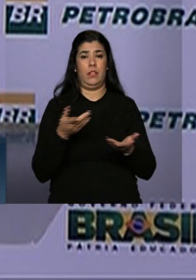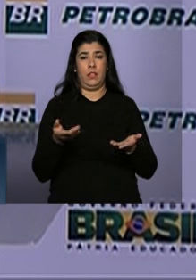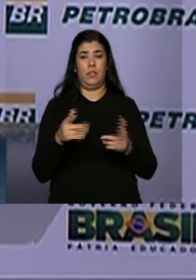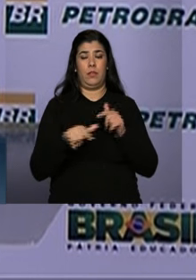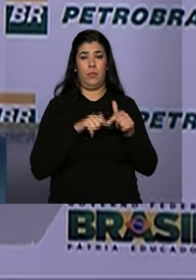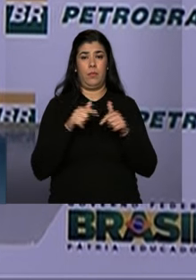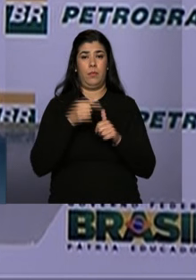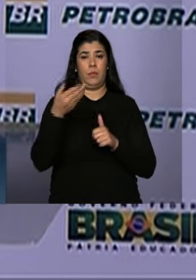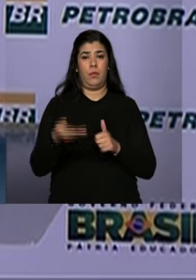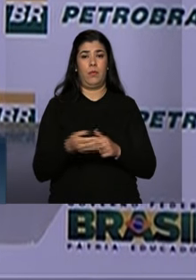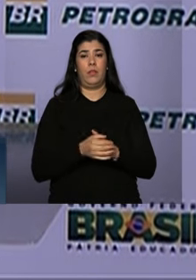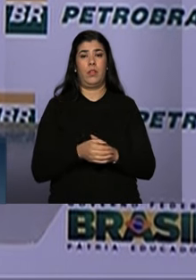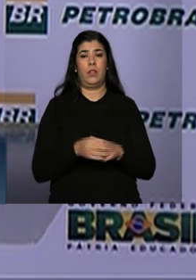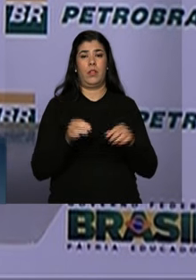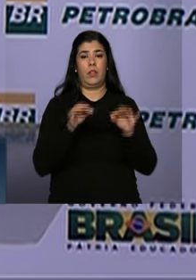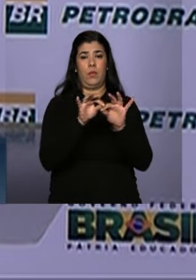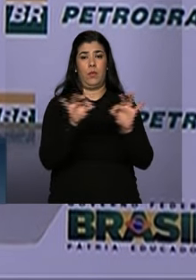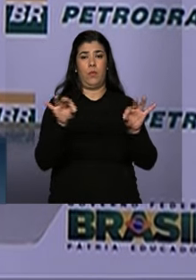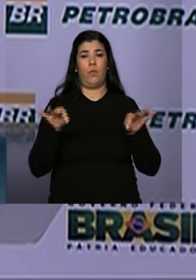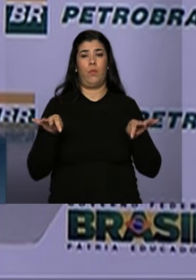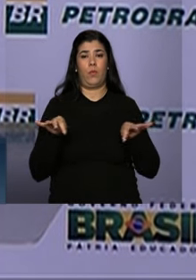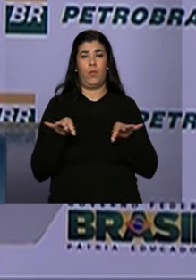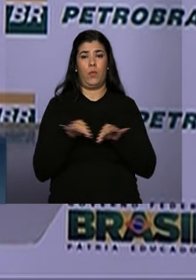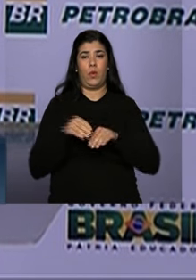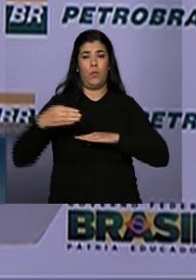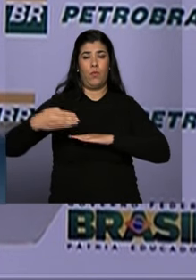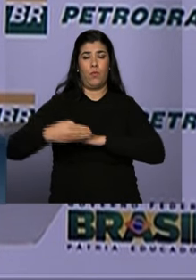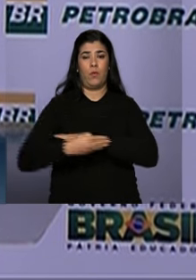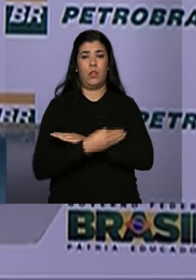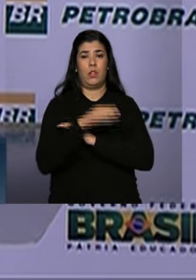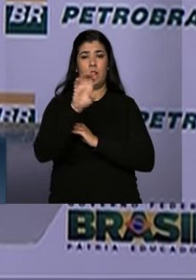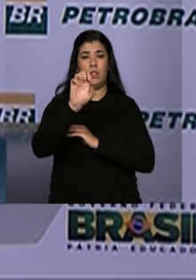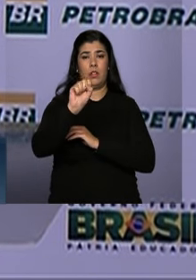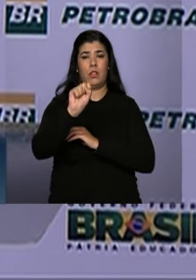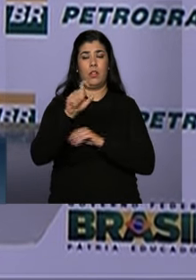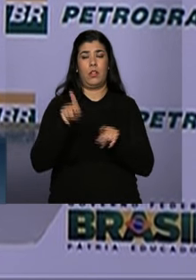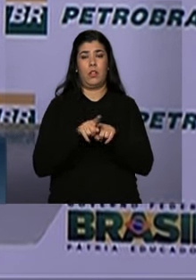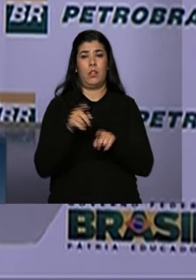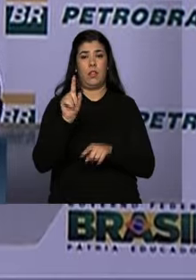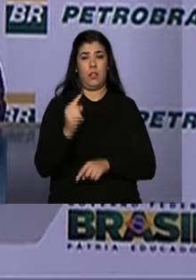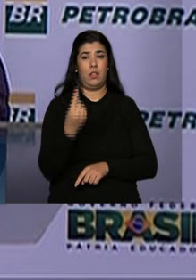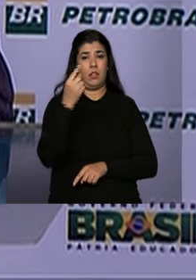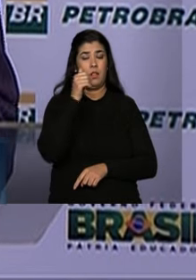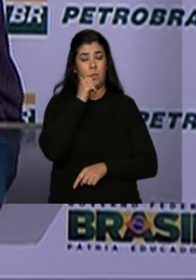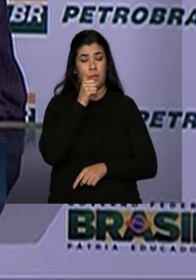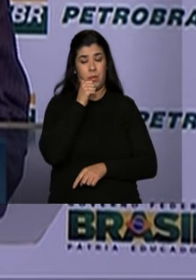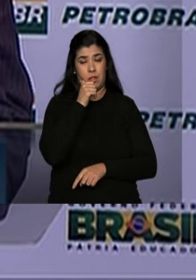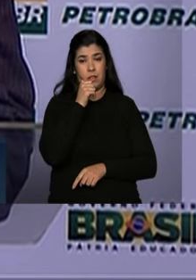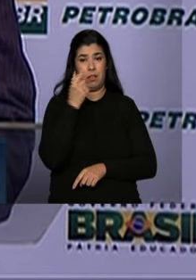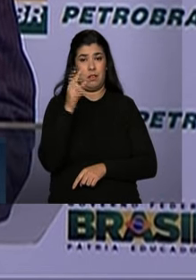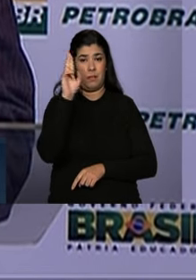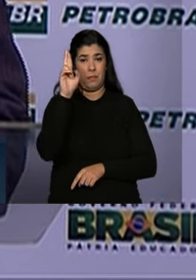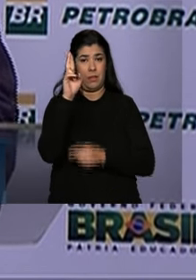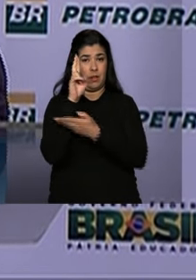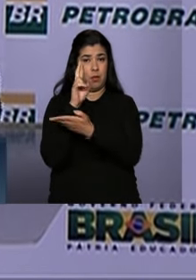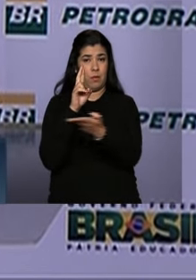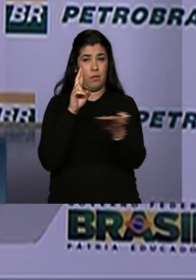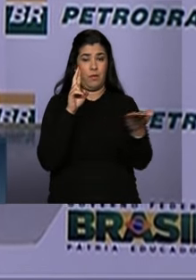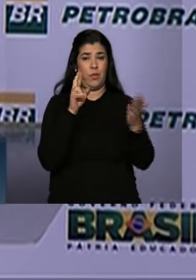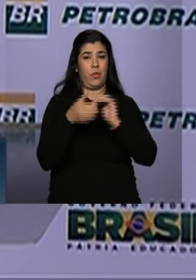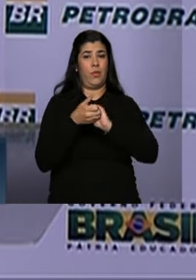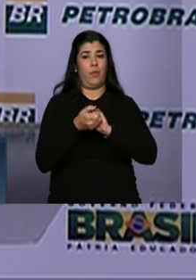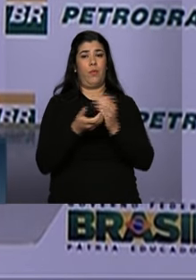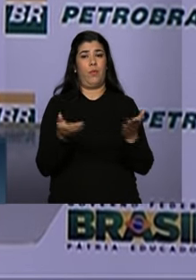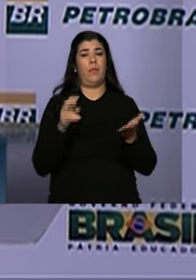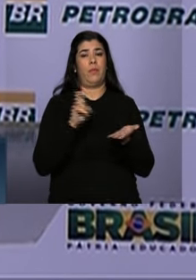do Estaleiro Atlântico Sul, a Elisângela, cumprimentar a todos e a todas